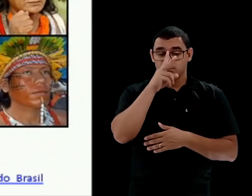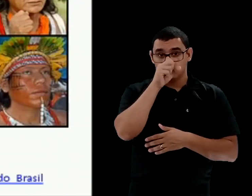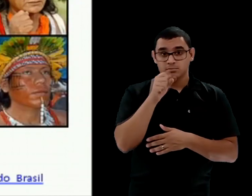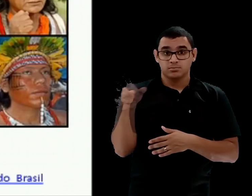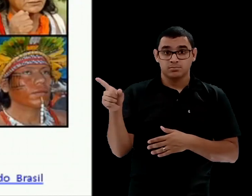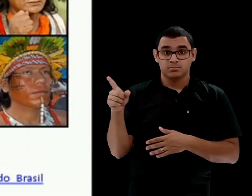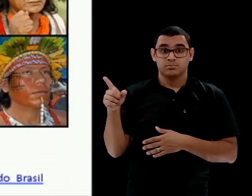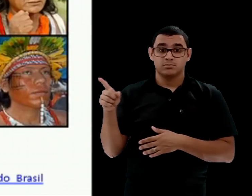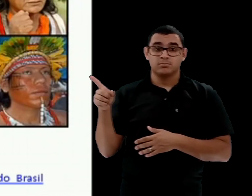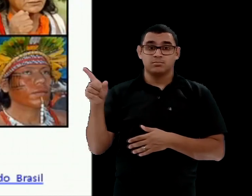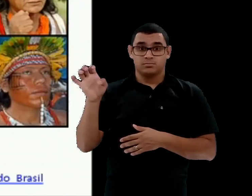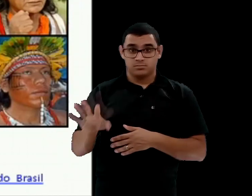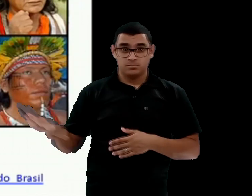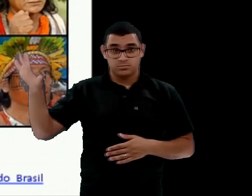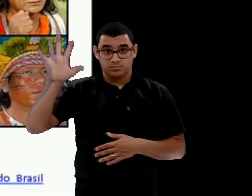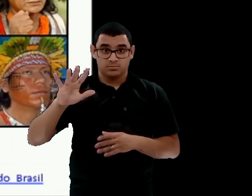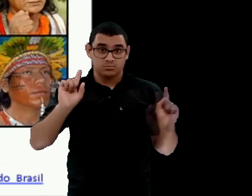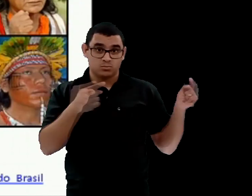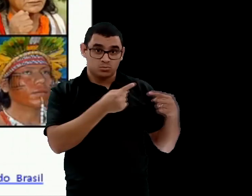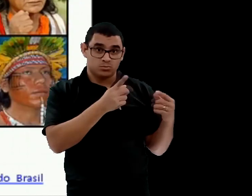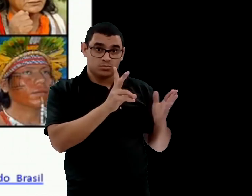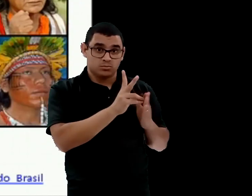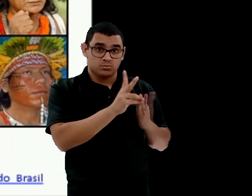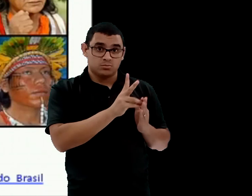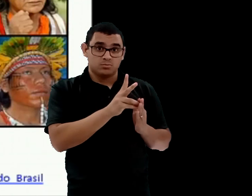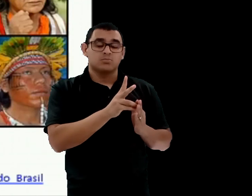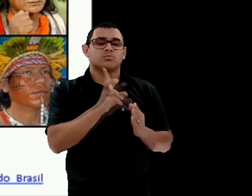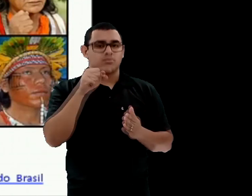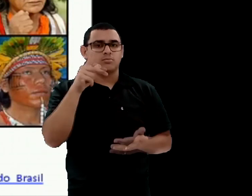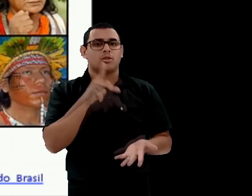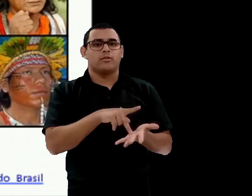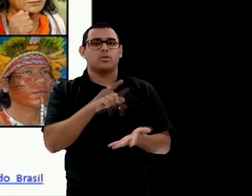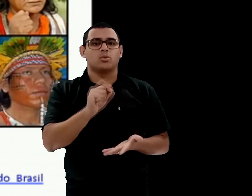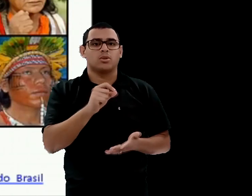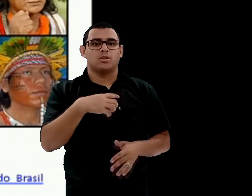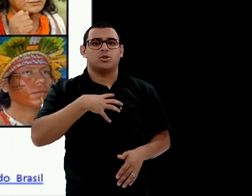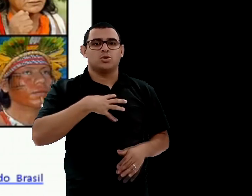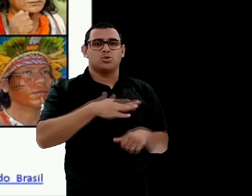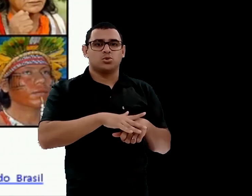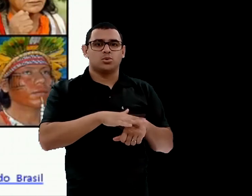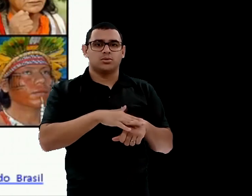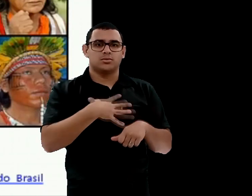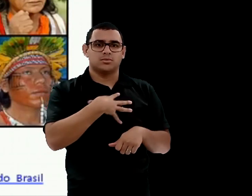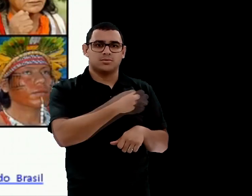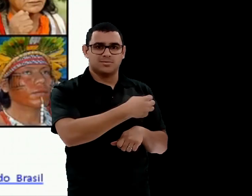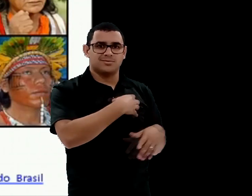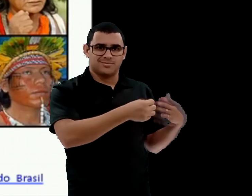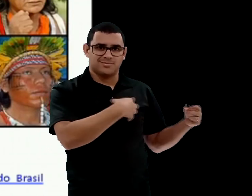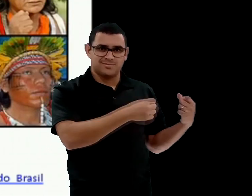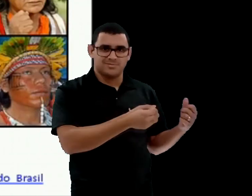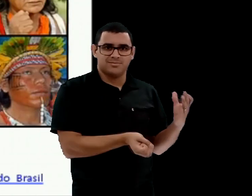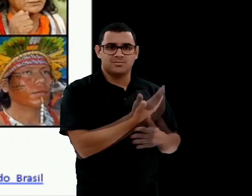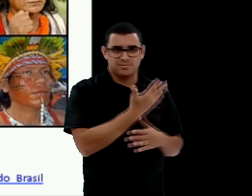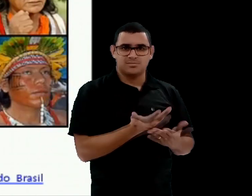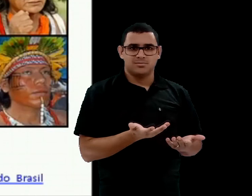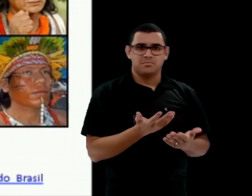a grande força dos europeus nesse combate aos povos indígenas foi justamente a doença. Nessas